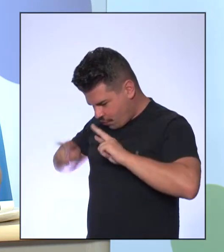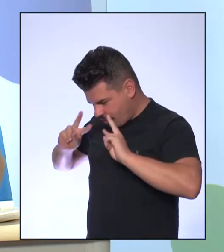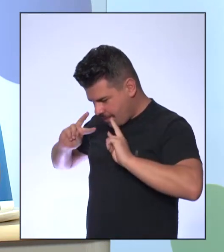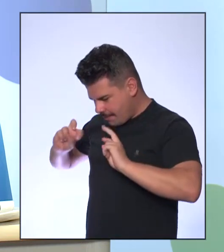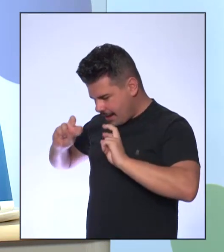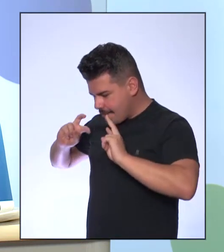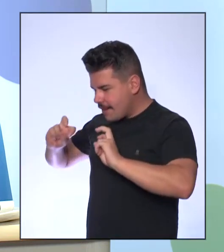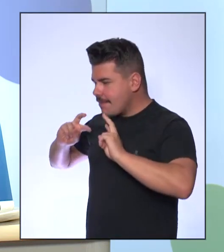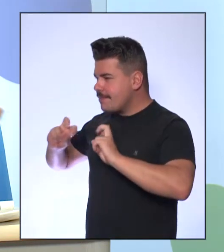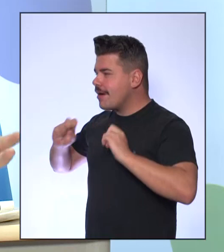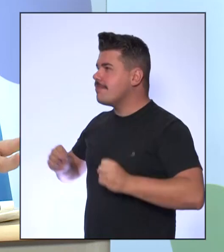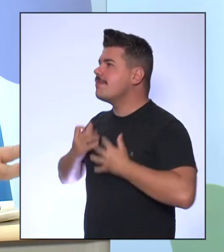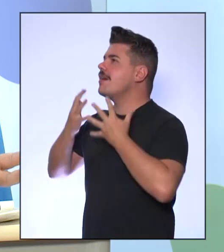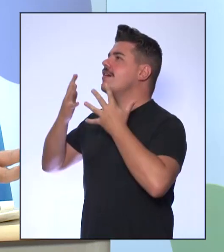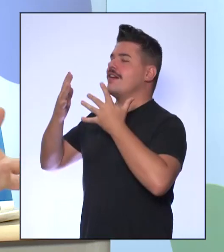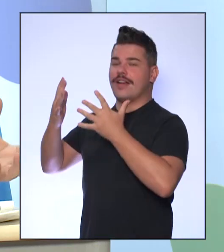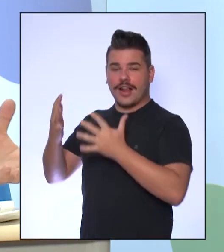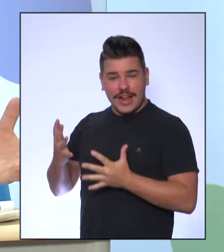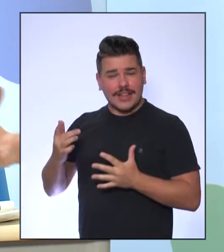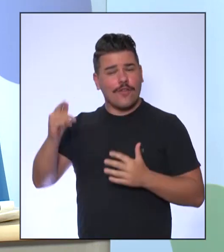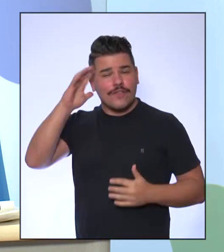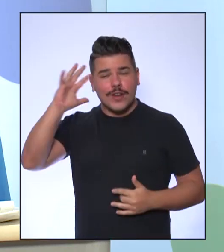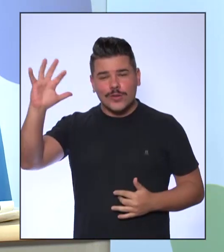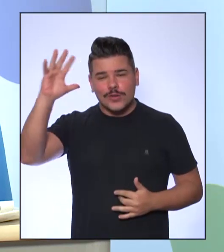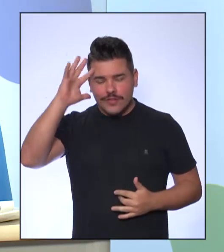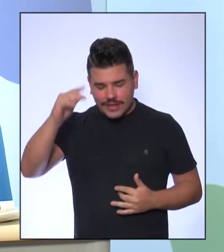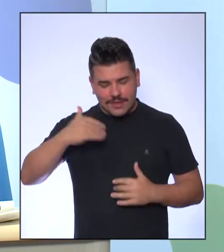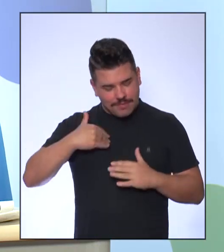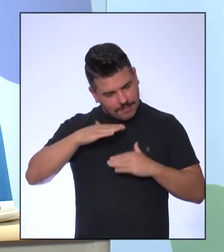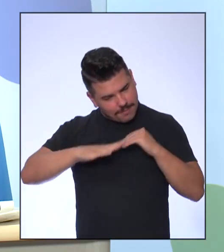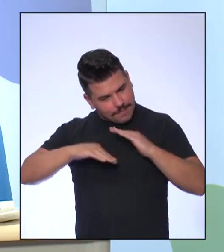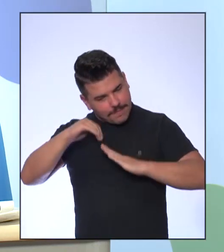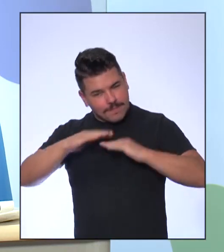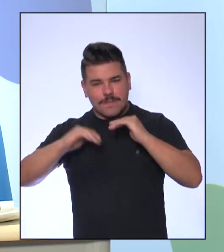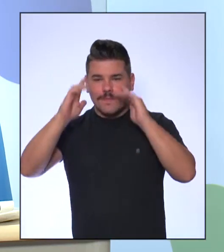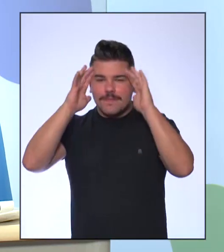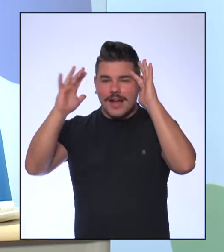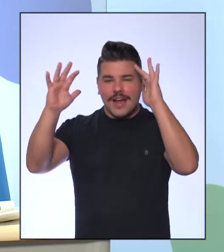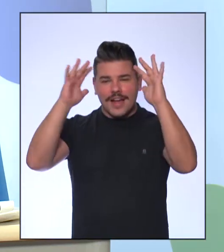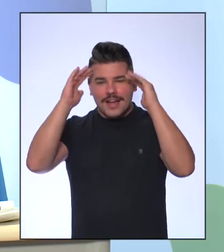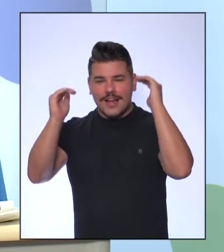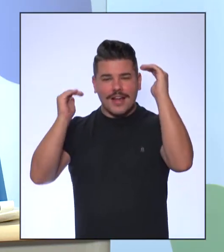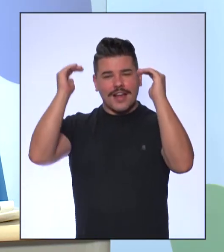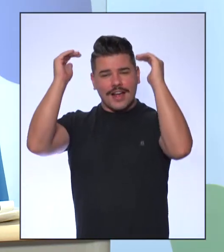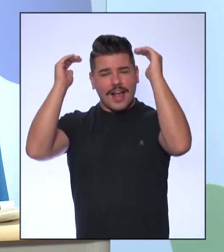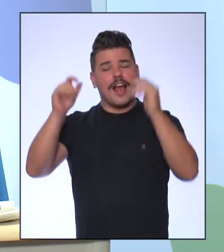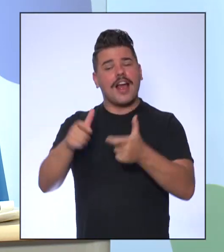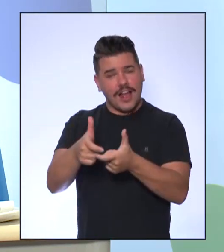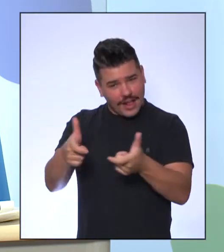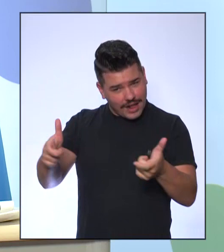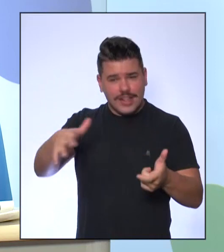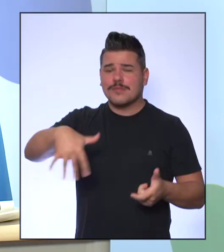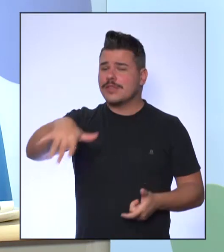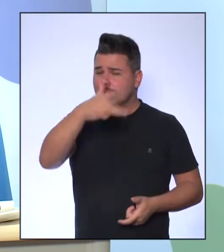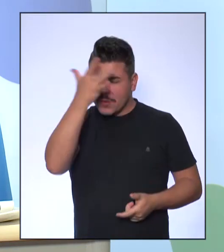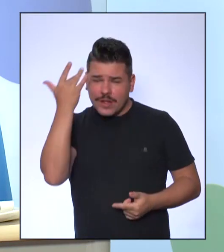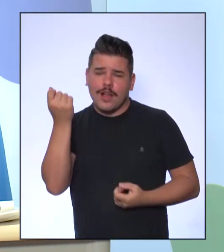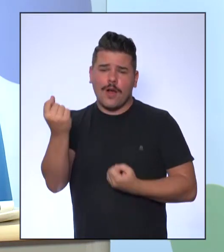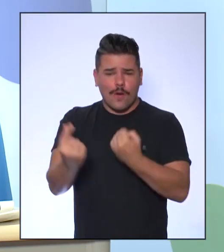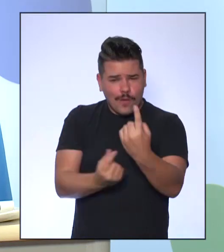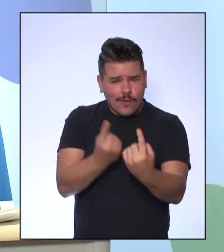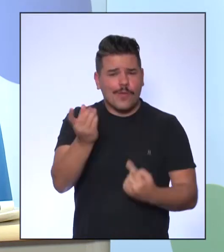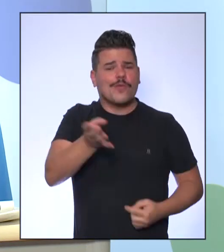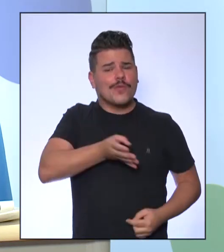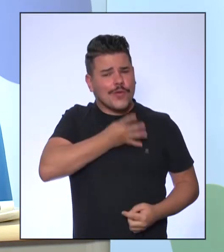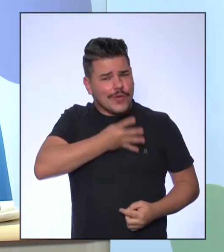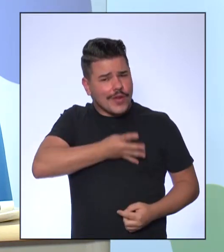filosofia, existem produções filosóficas que são bem interessantes e bem conhecidas, né. Então, todas essas